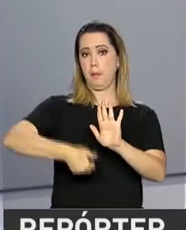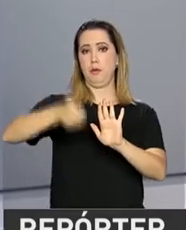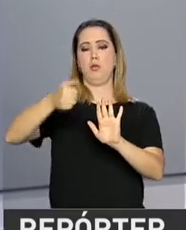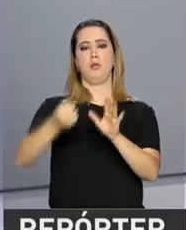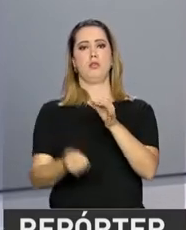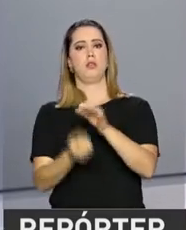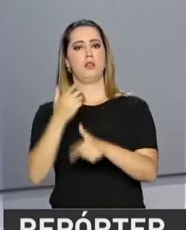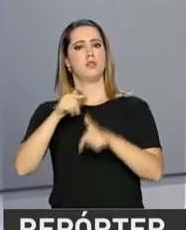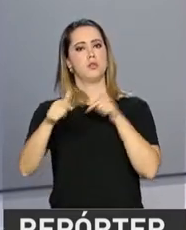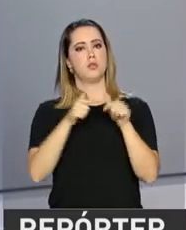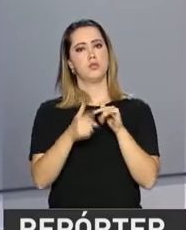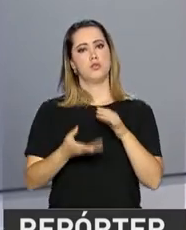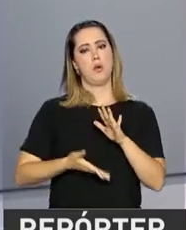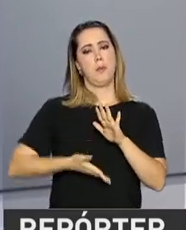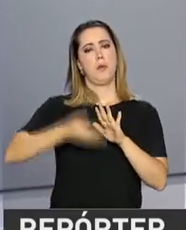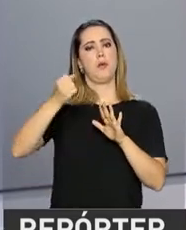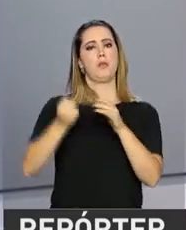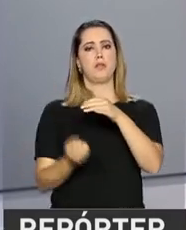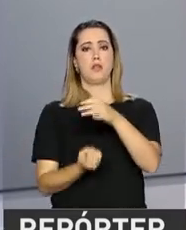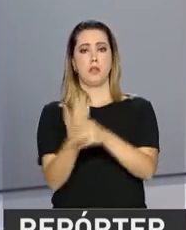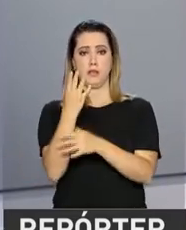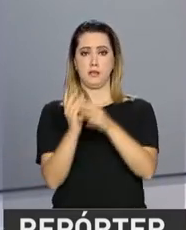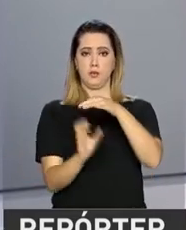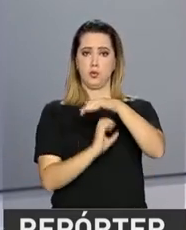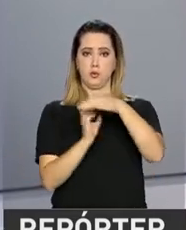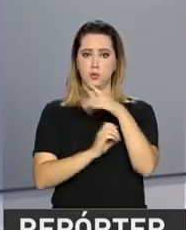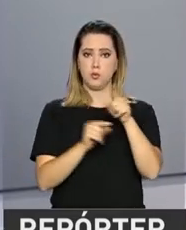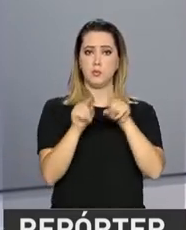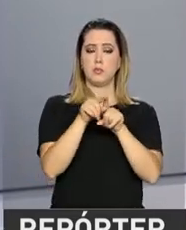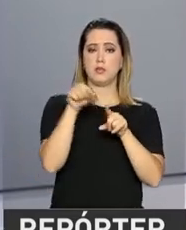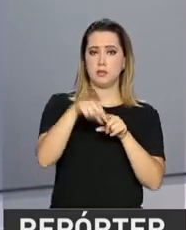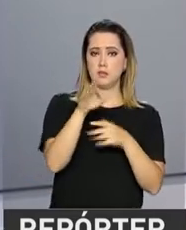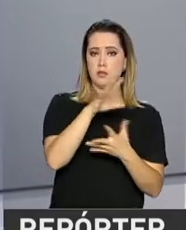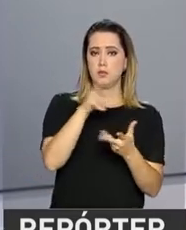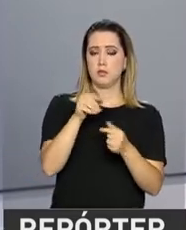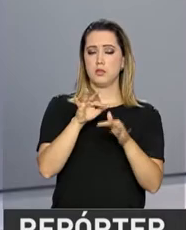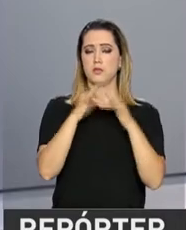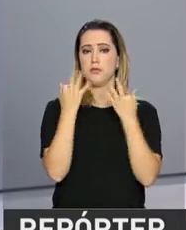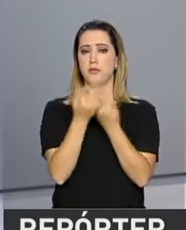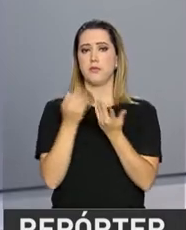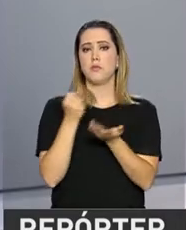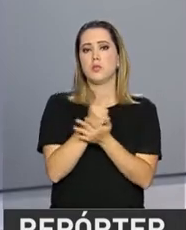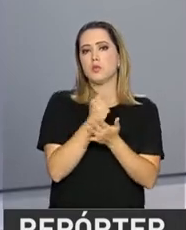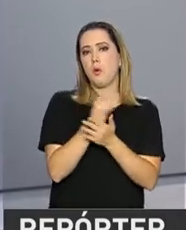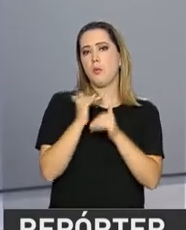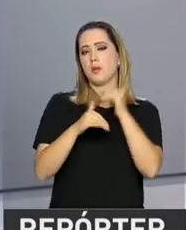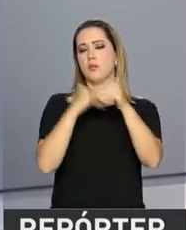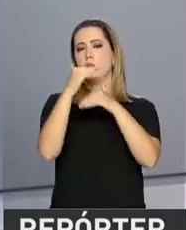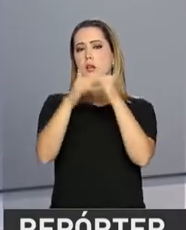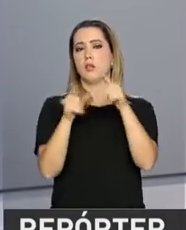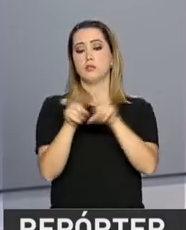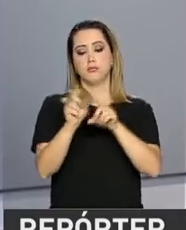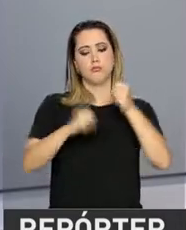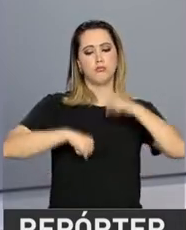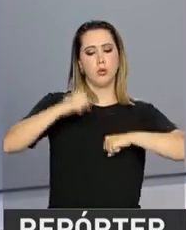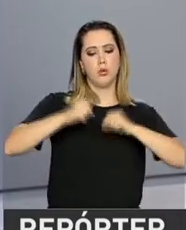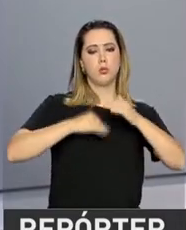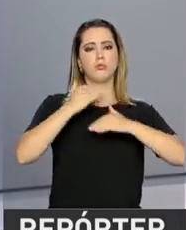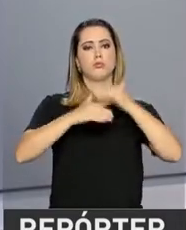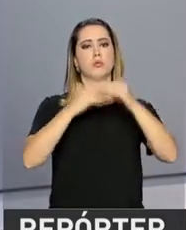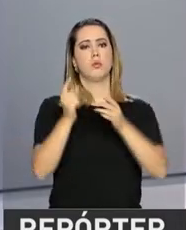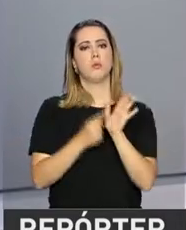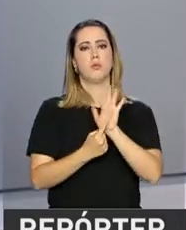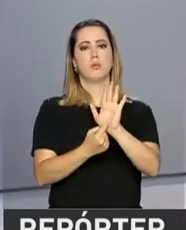empregos aumento de investimentos estrangeiros no consumo das famílias e crescimento da indústria são alguns dos indicadores desta